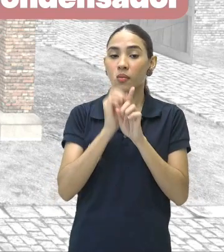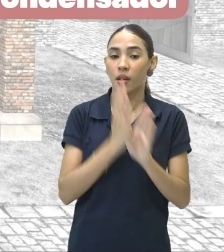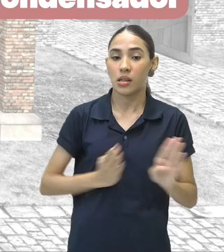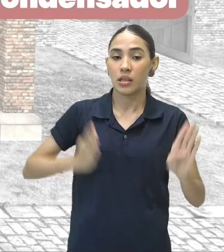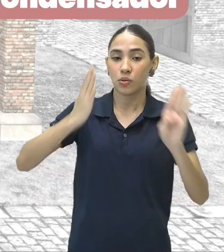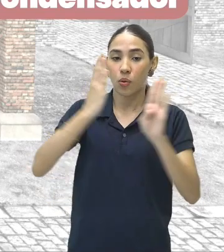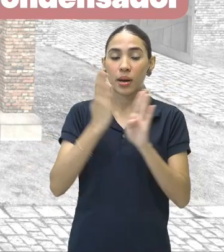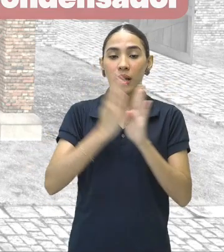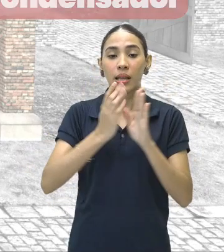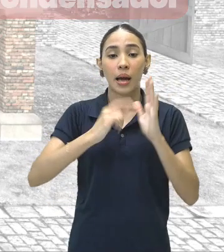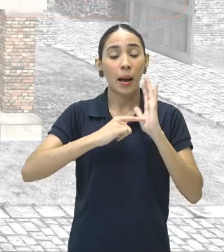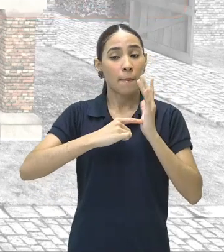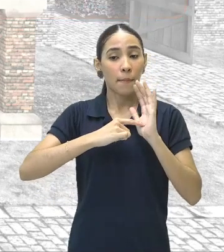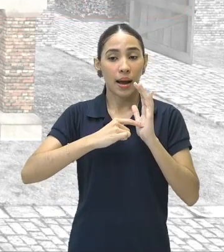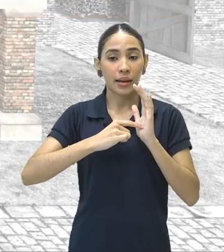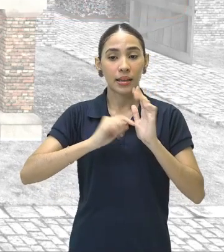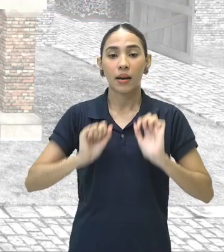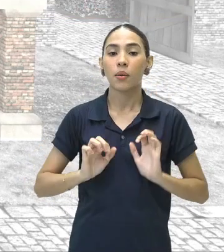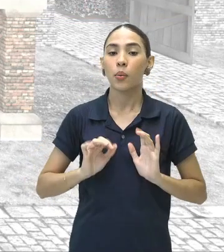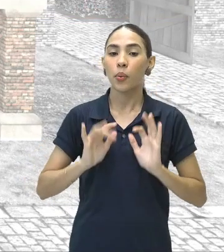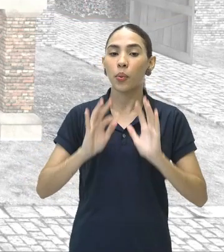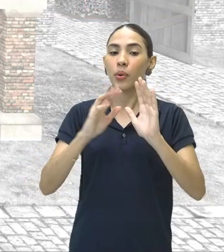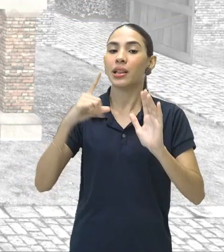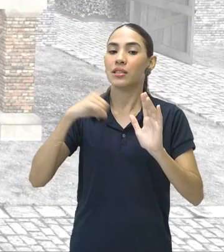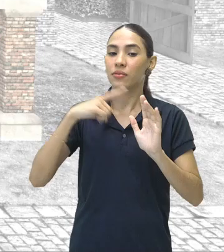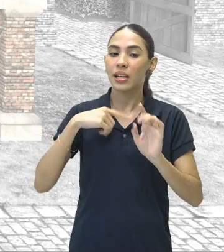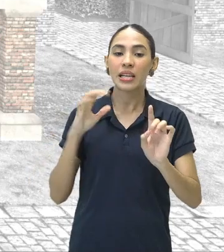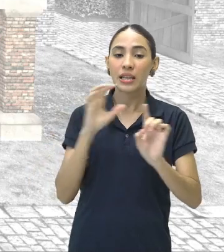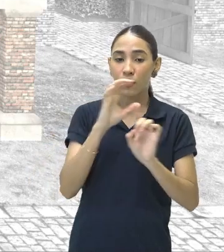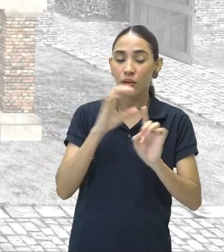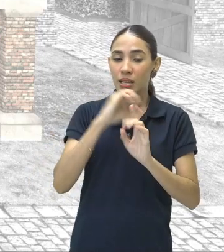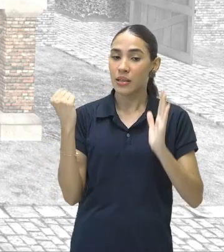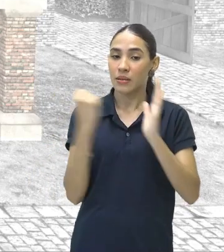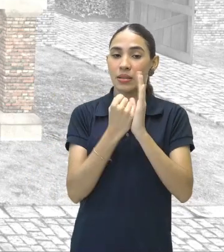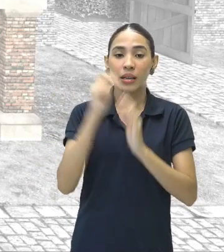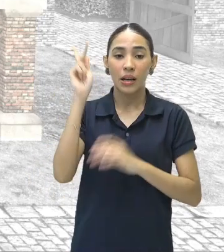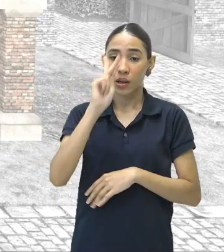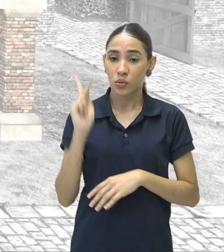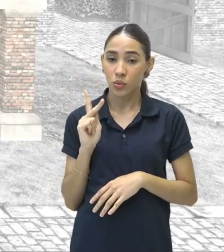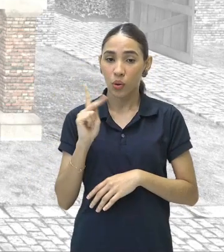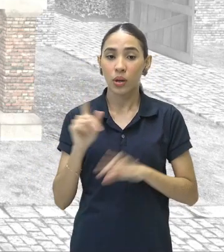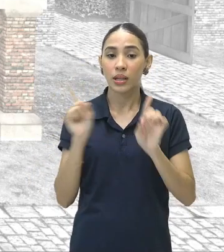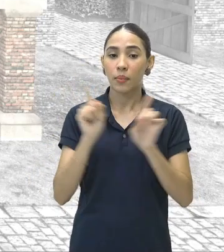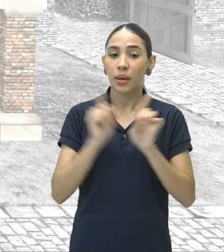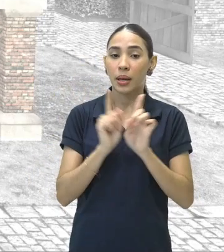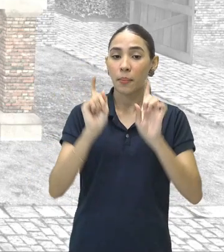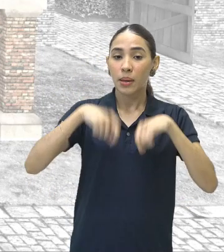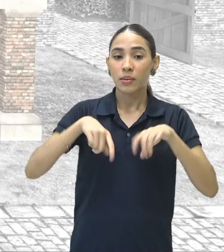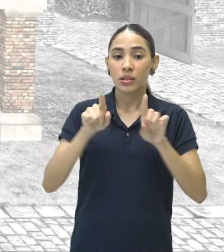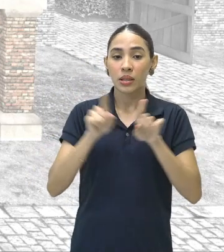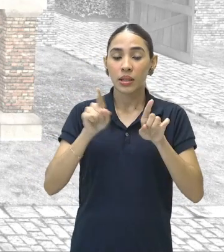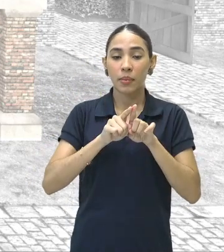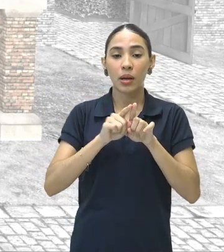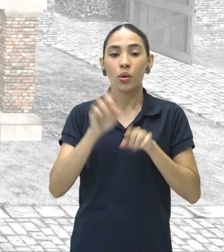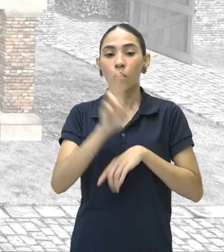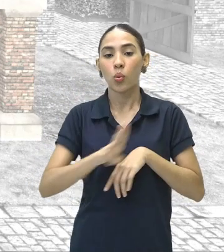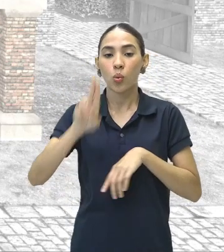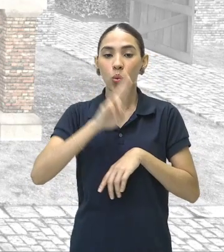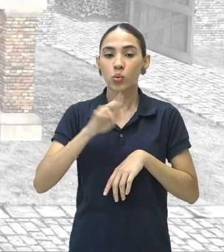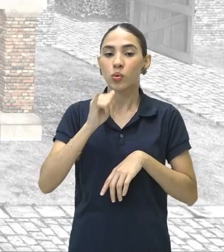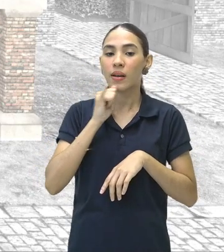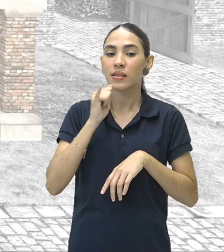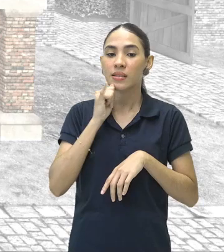da máquina a vapor, tivemos aí um impacto histórico que permitiu a automação de fábricas,